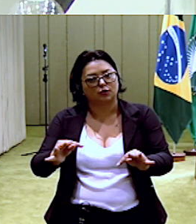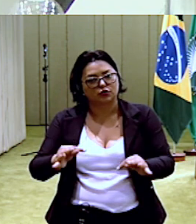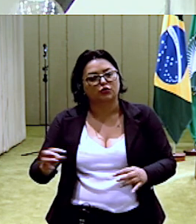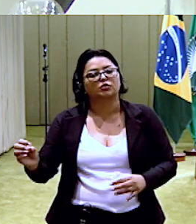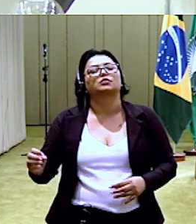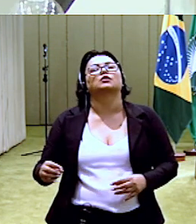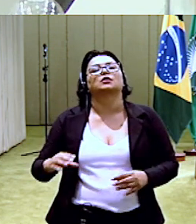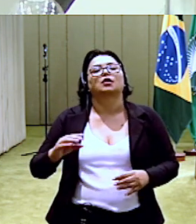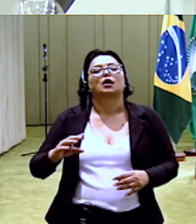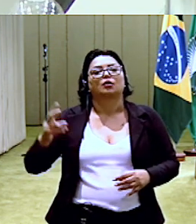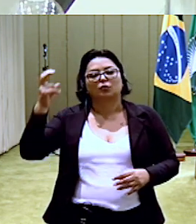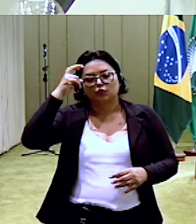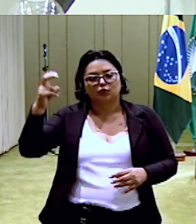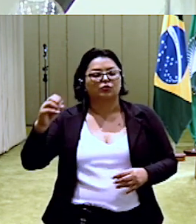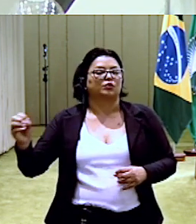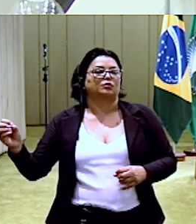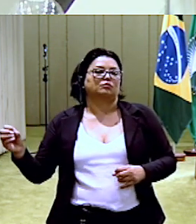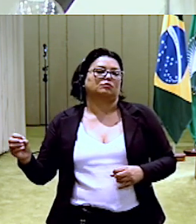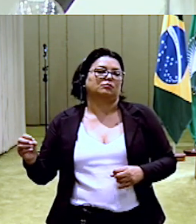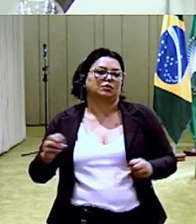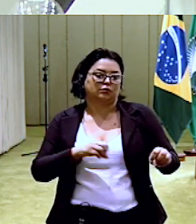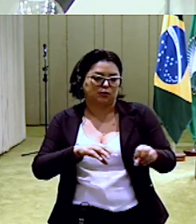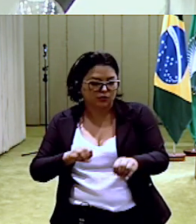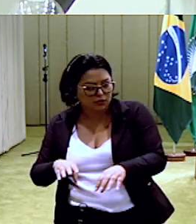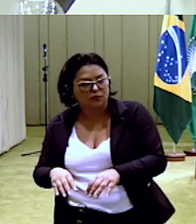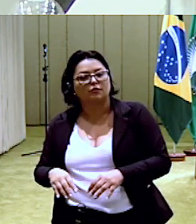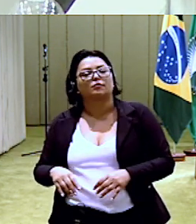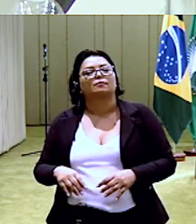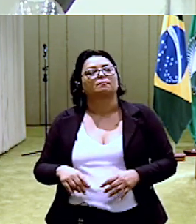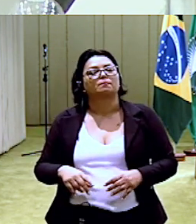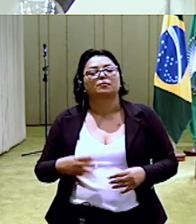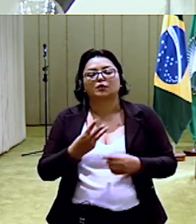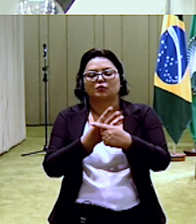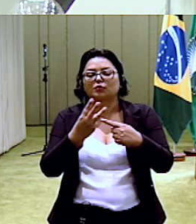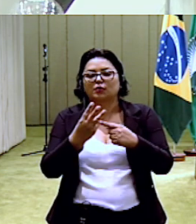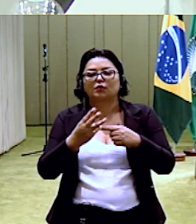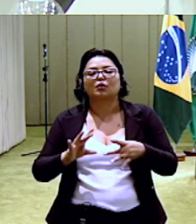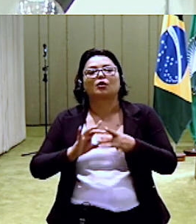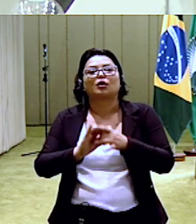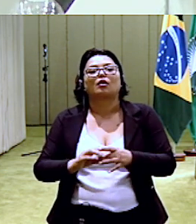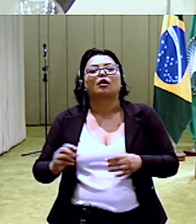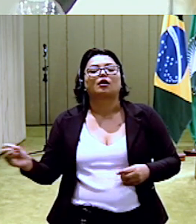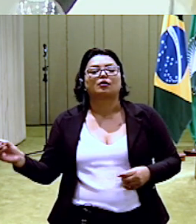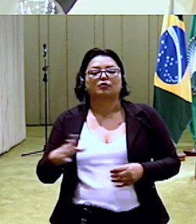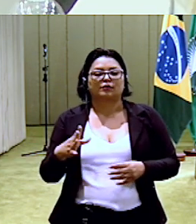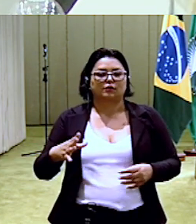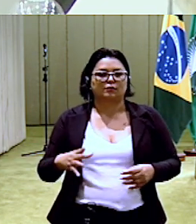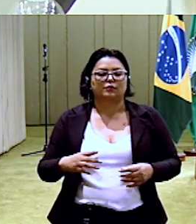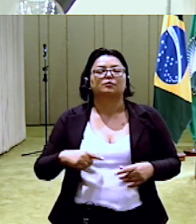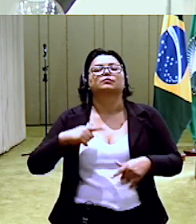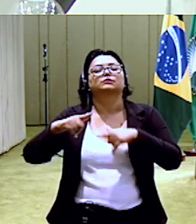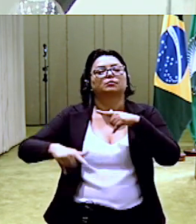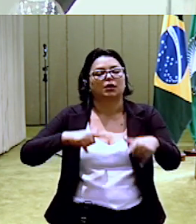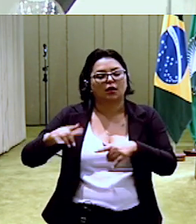e educação é a inovação, cada vez mais. Então a ideia é que nós passemos pouco a pouco a